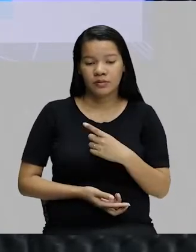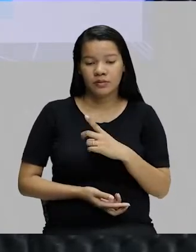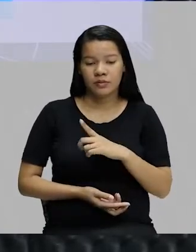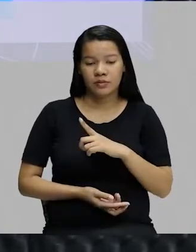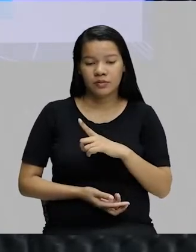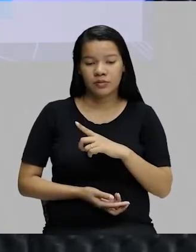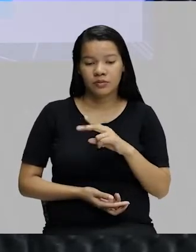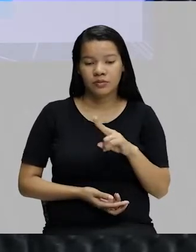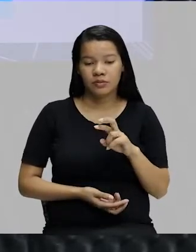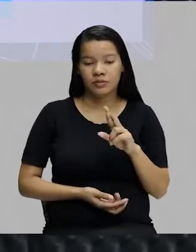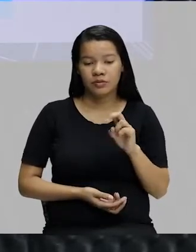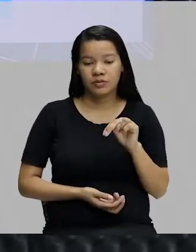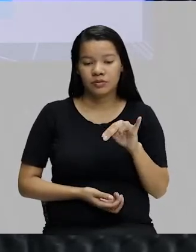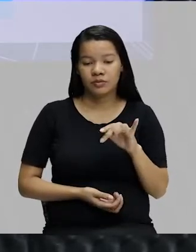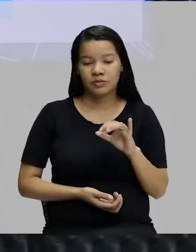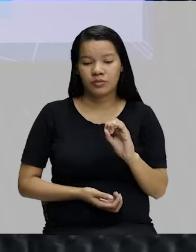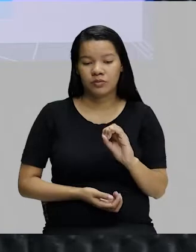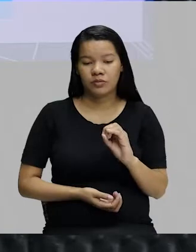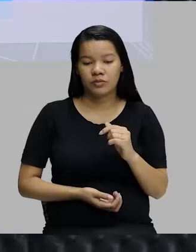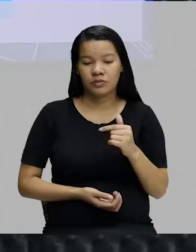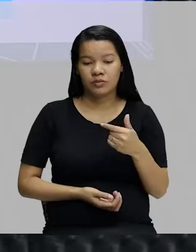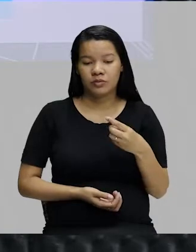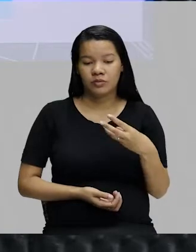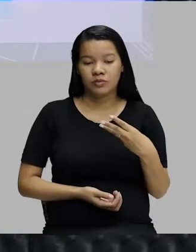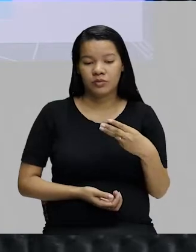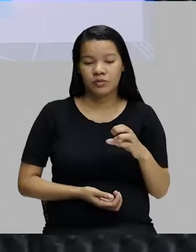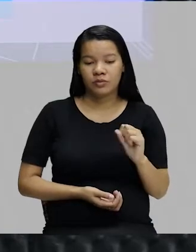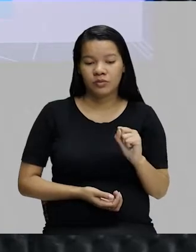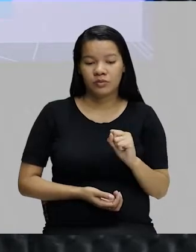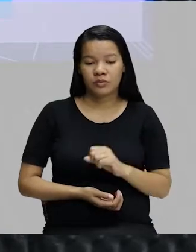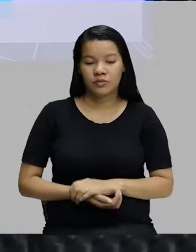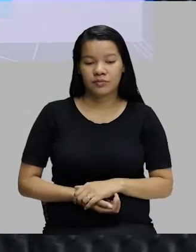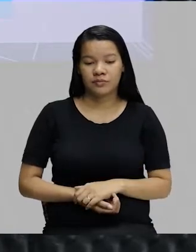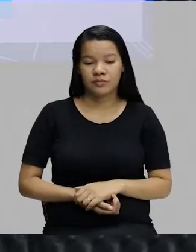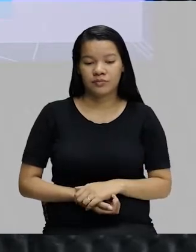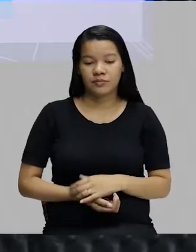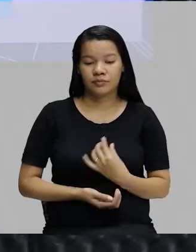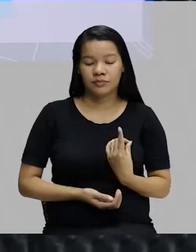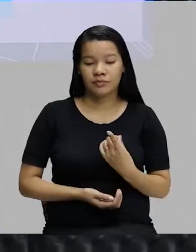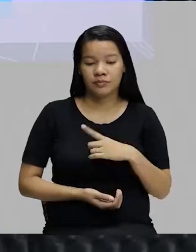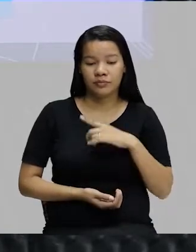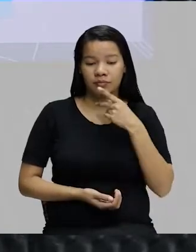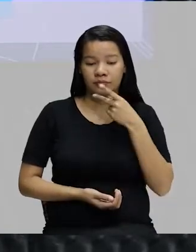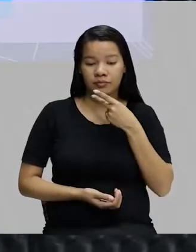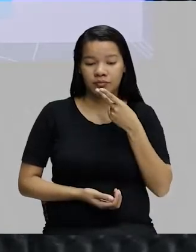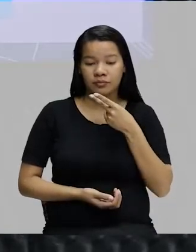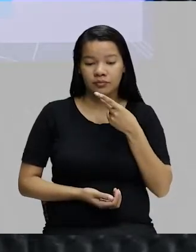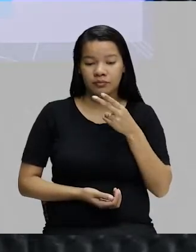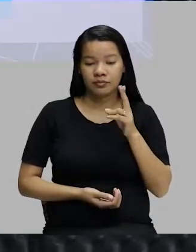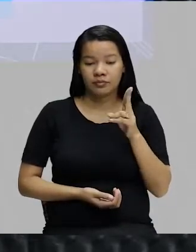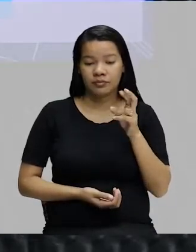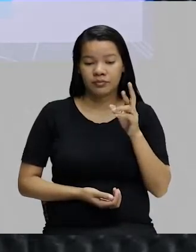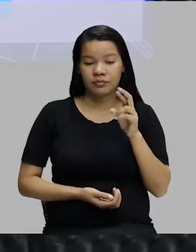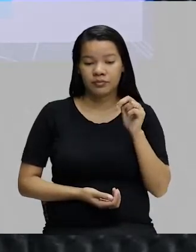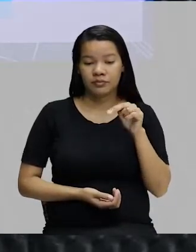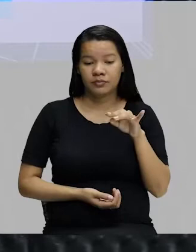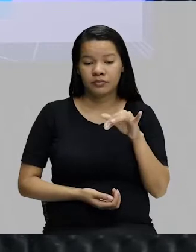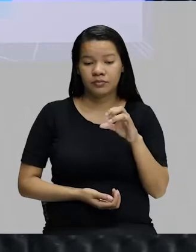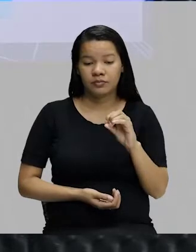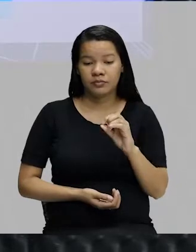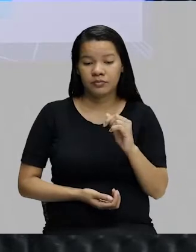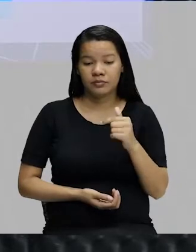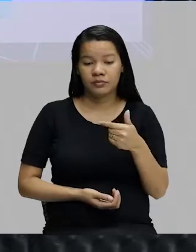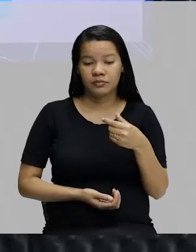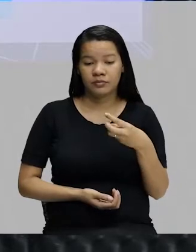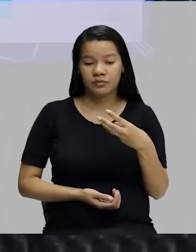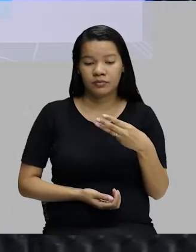urânio 238, certo? Olha só, quando a gente fala assim, urânio 238, esse 238 é a